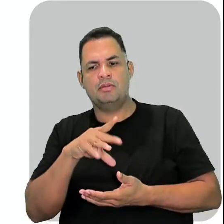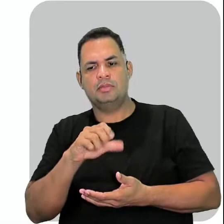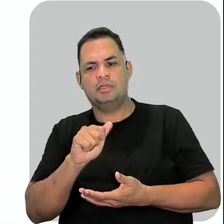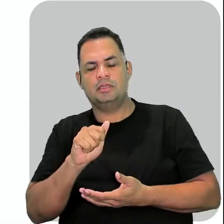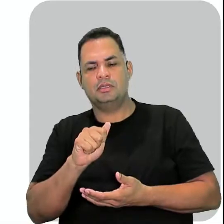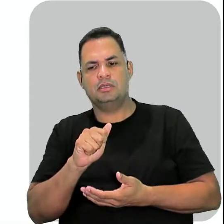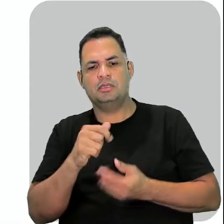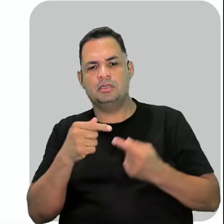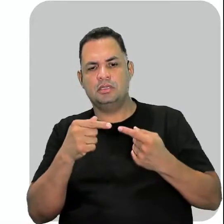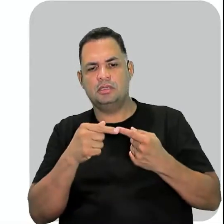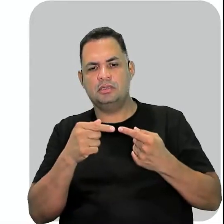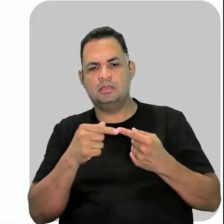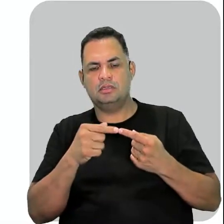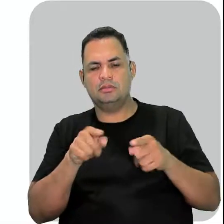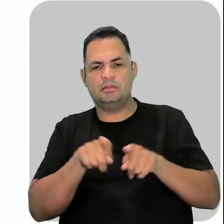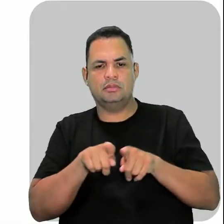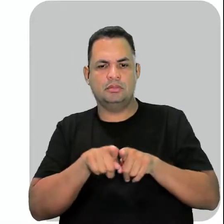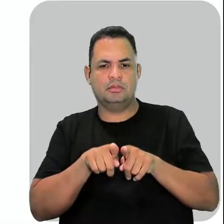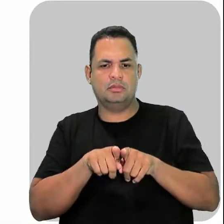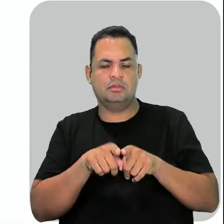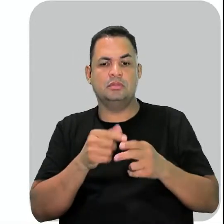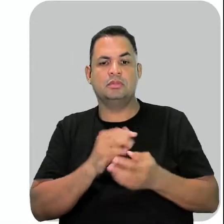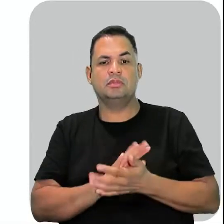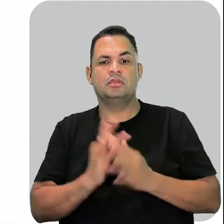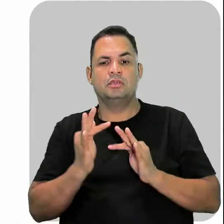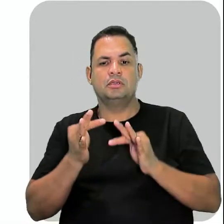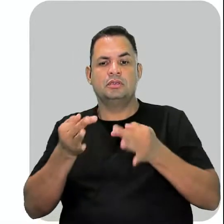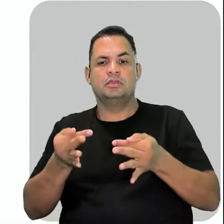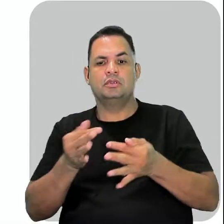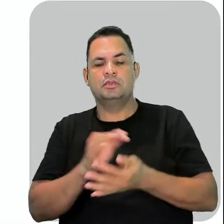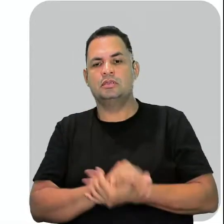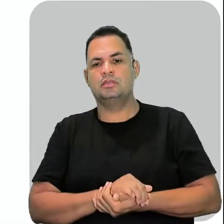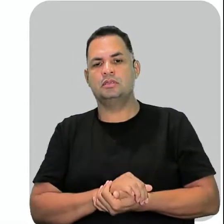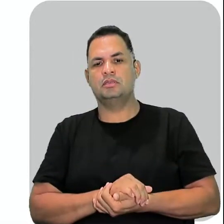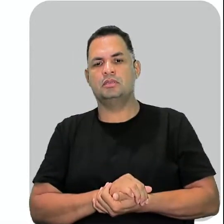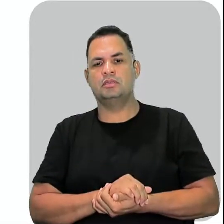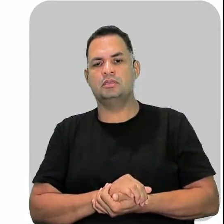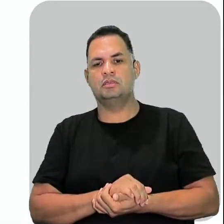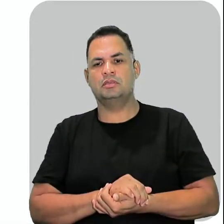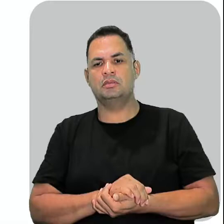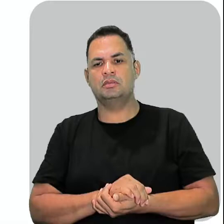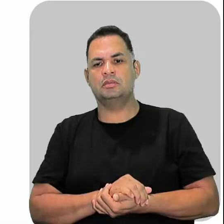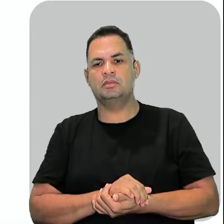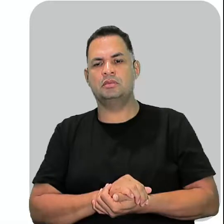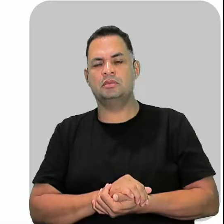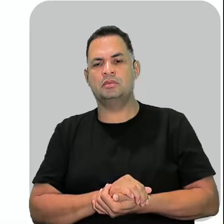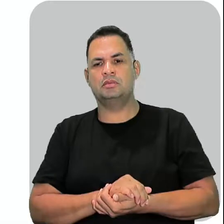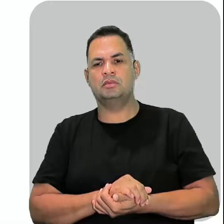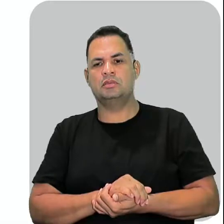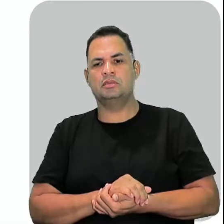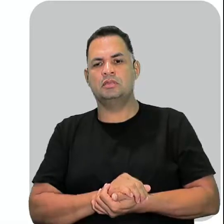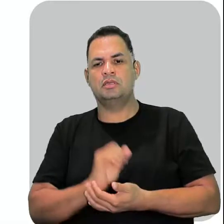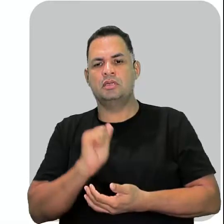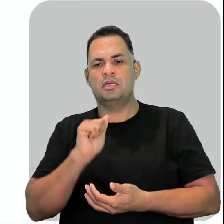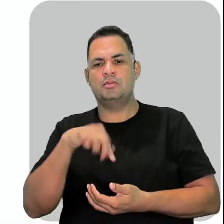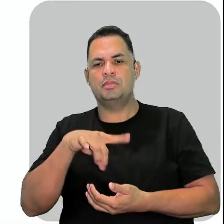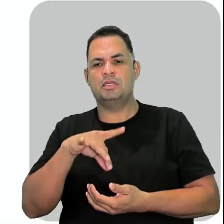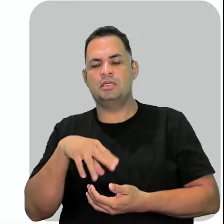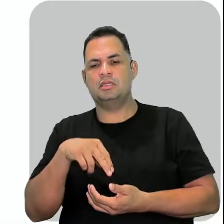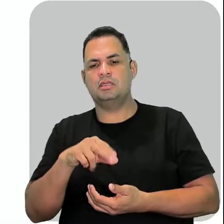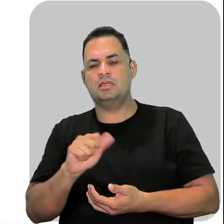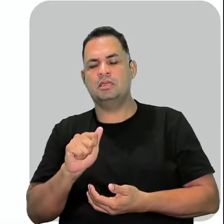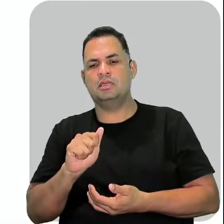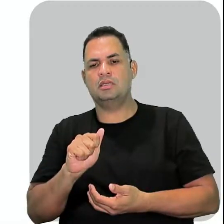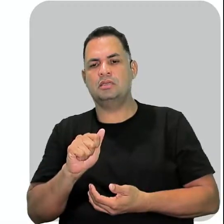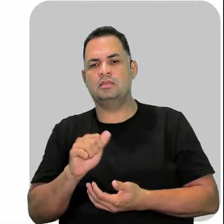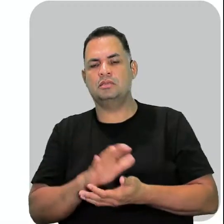amida. E nessa parte final aqui, nós temos uma amina.